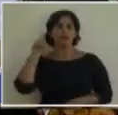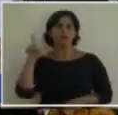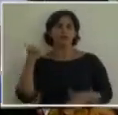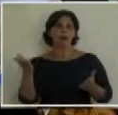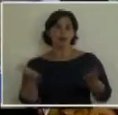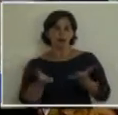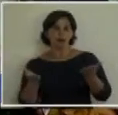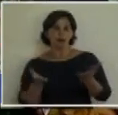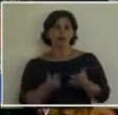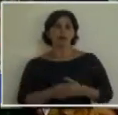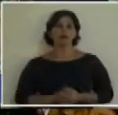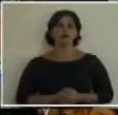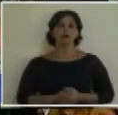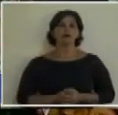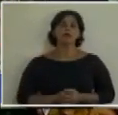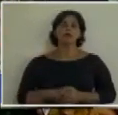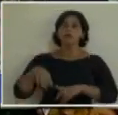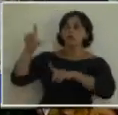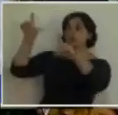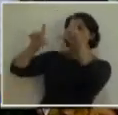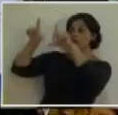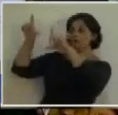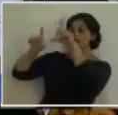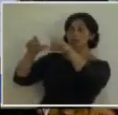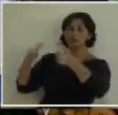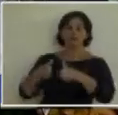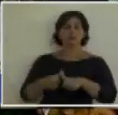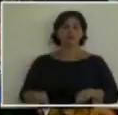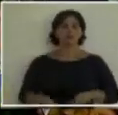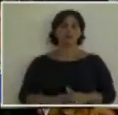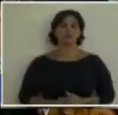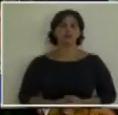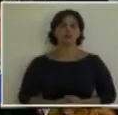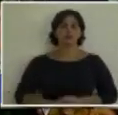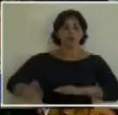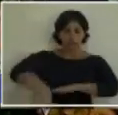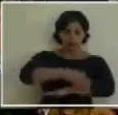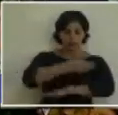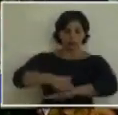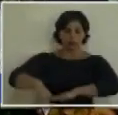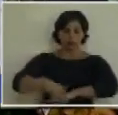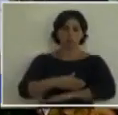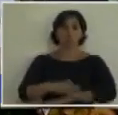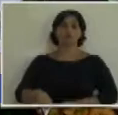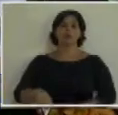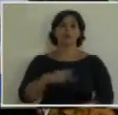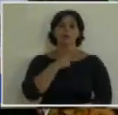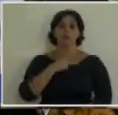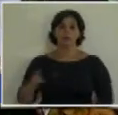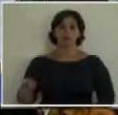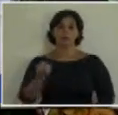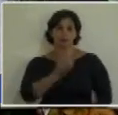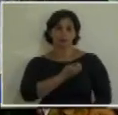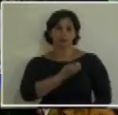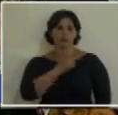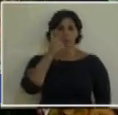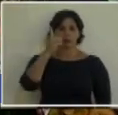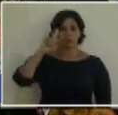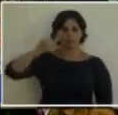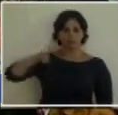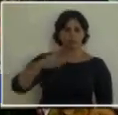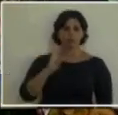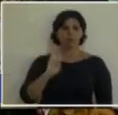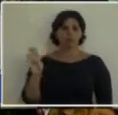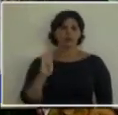lembrar, nesse momento final do nosso programa, que nós estamos aqui na Presidente Roosevelt,